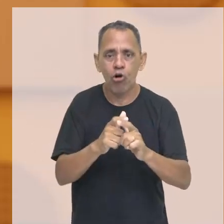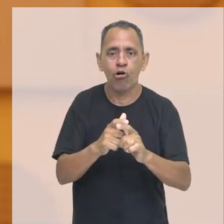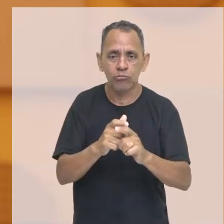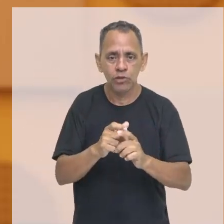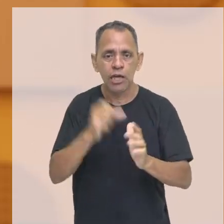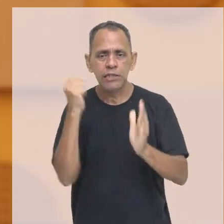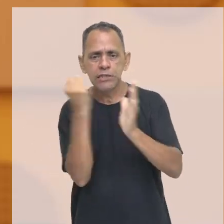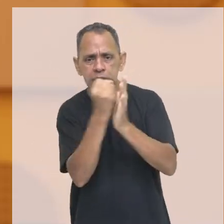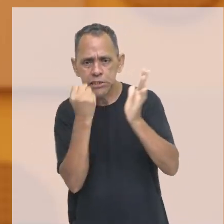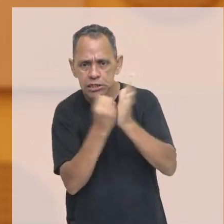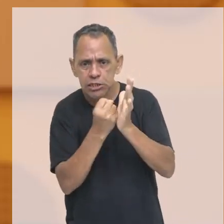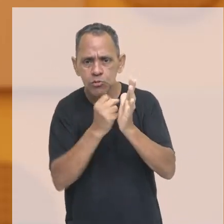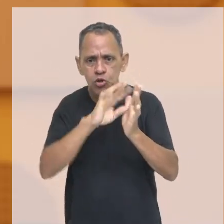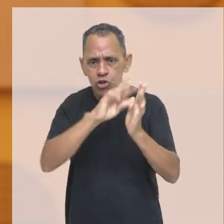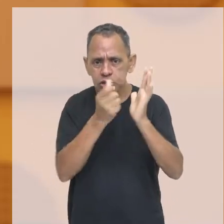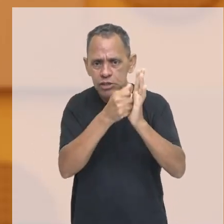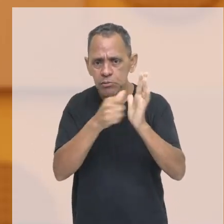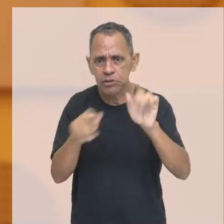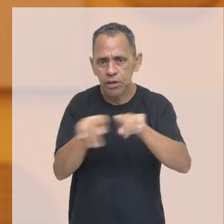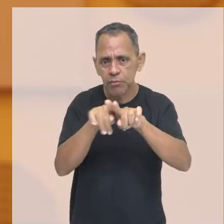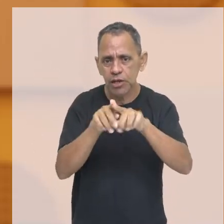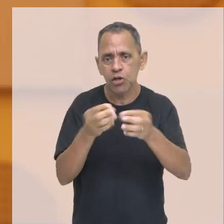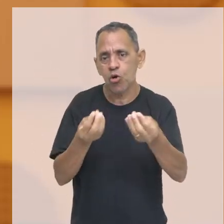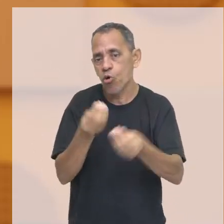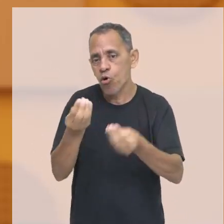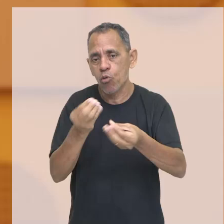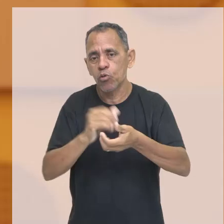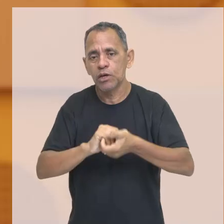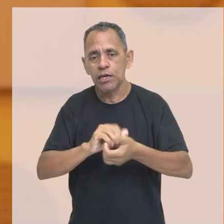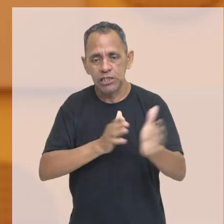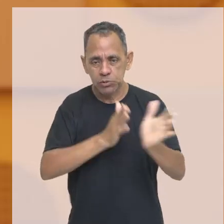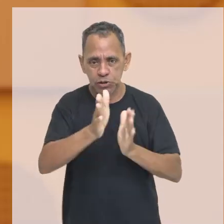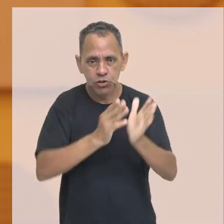nesse sentido, então, que foi criado, que foi